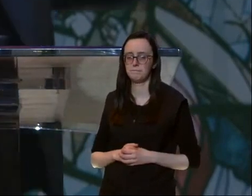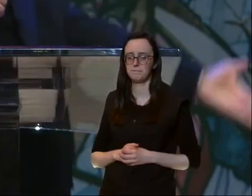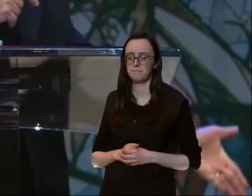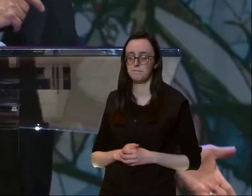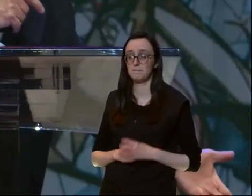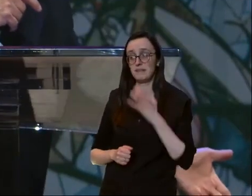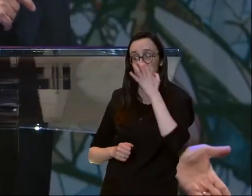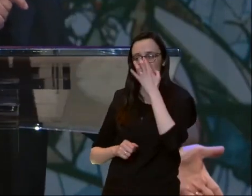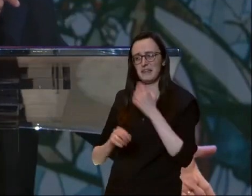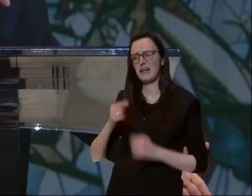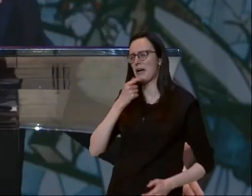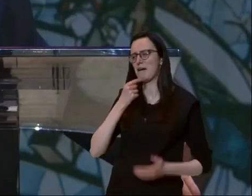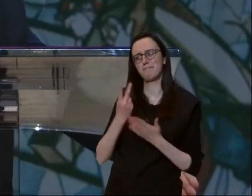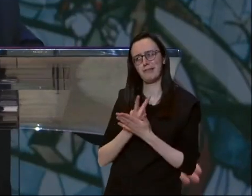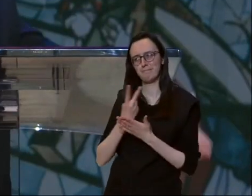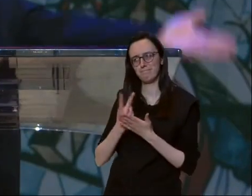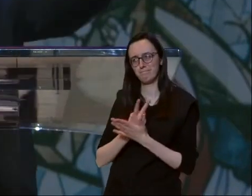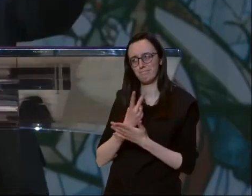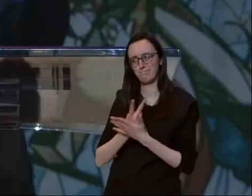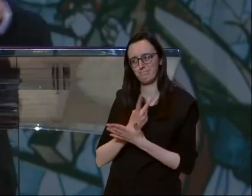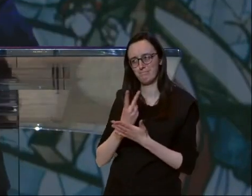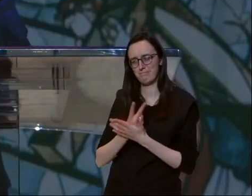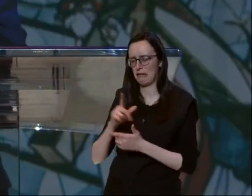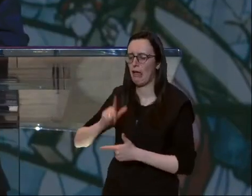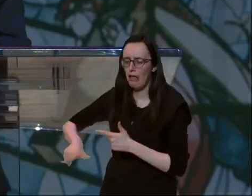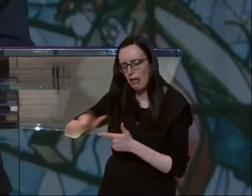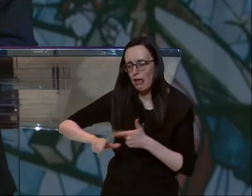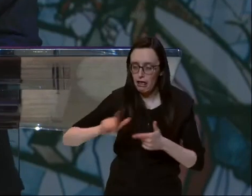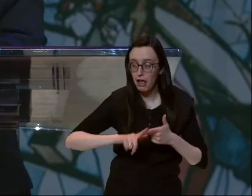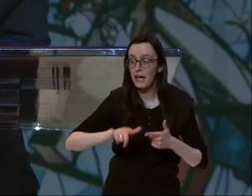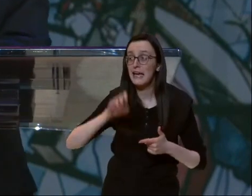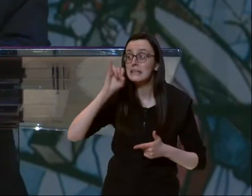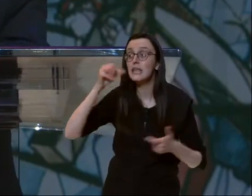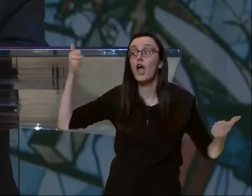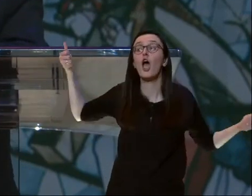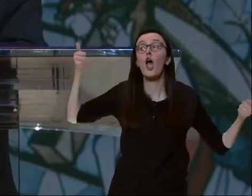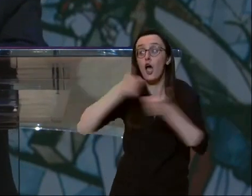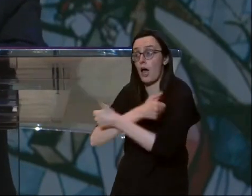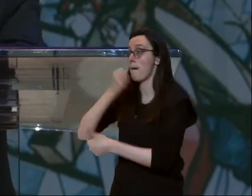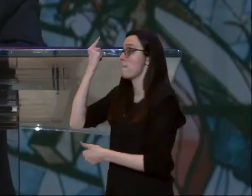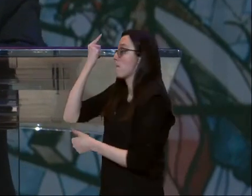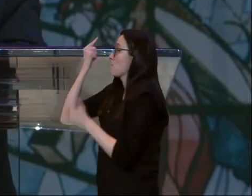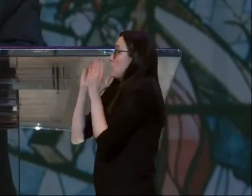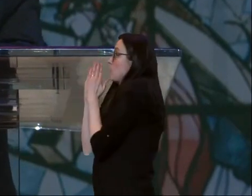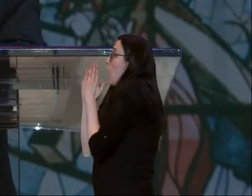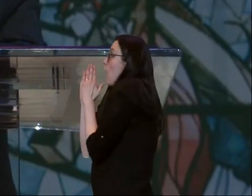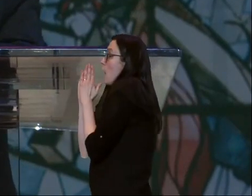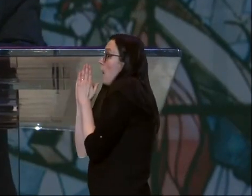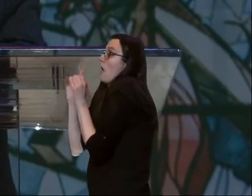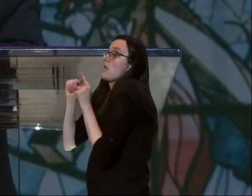Se fosse o primeiro, Deus orientaria, Deus dirigiria.